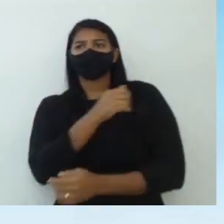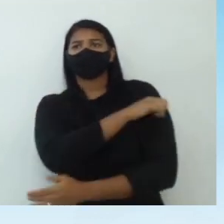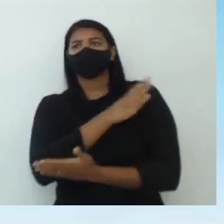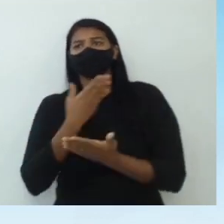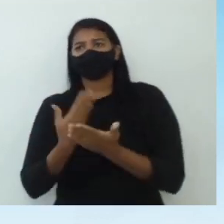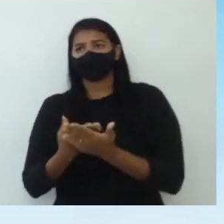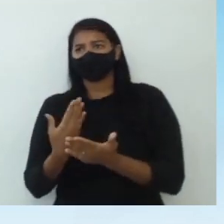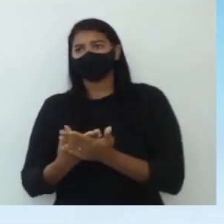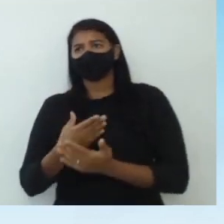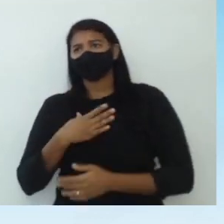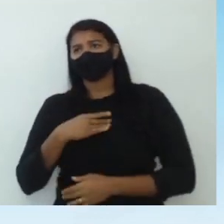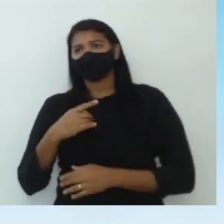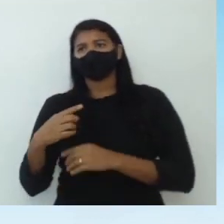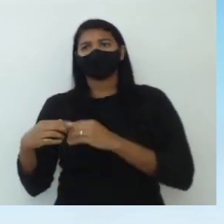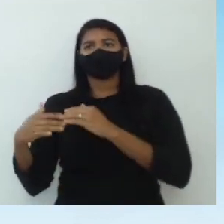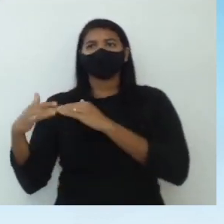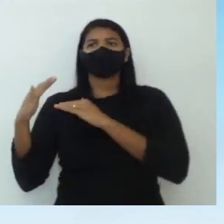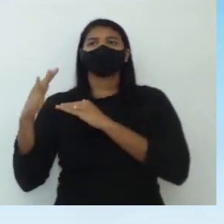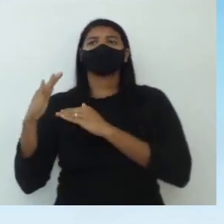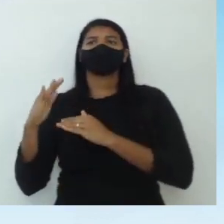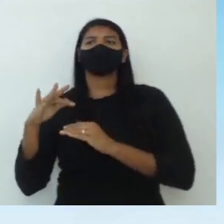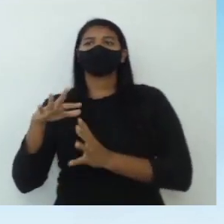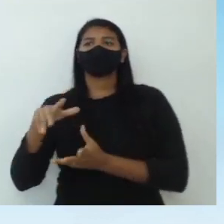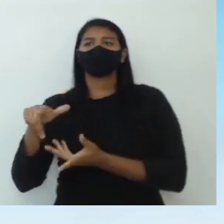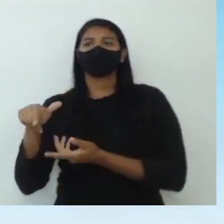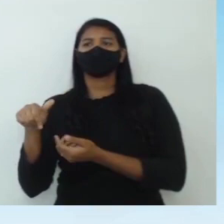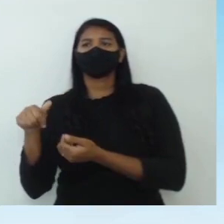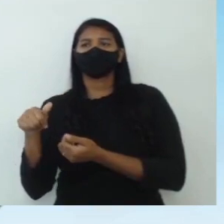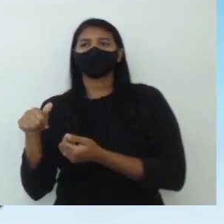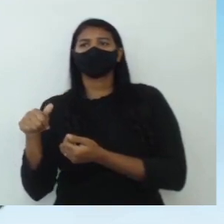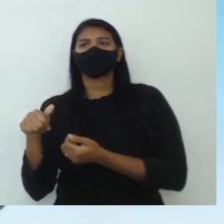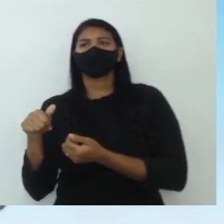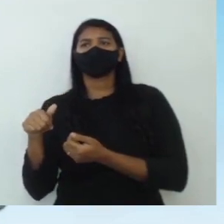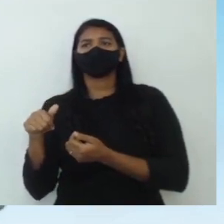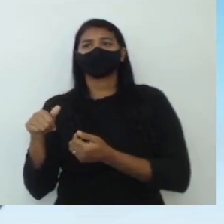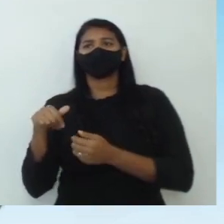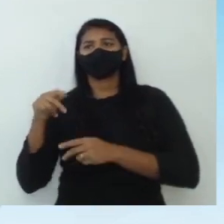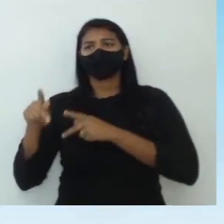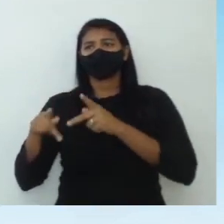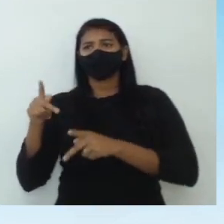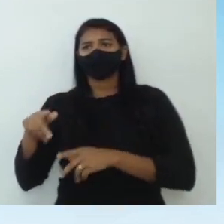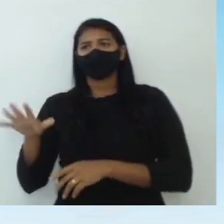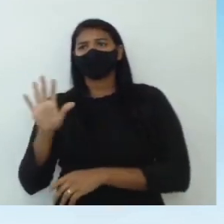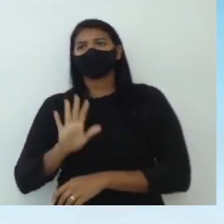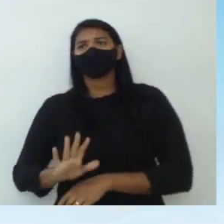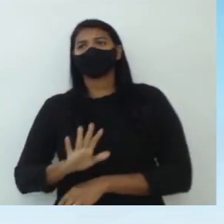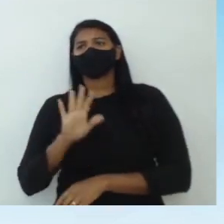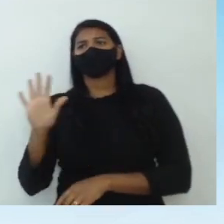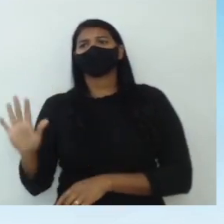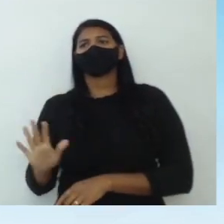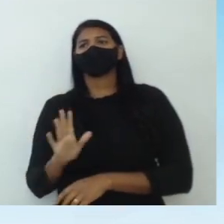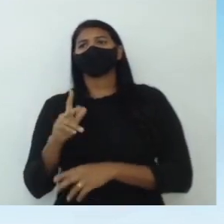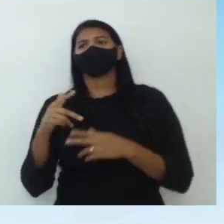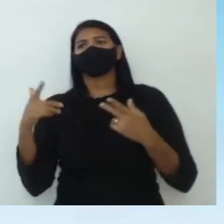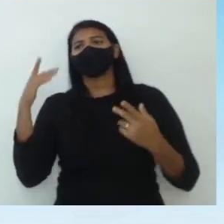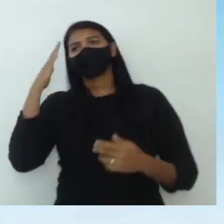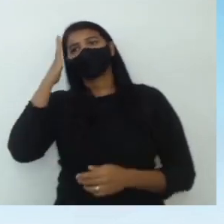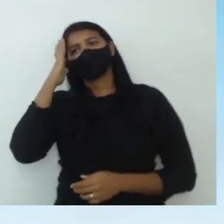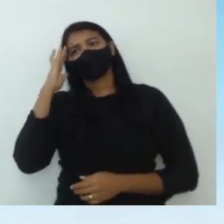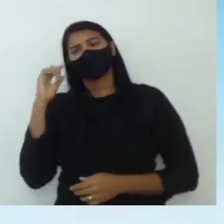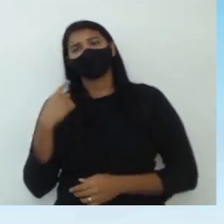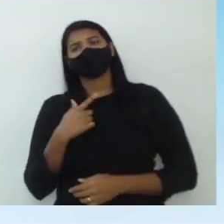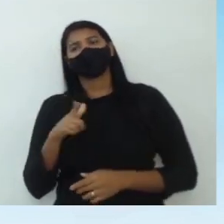deles e assim sucessivamente um mundo que possa ser habitado, porque a gente tem que entender uma coisa: se nós não